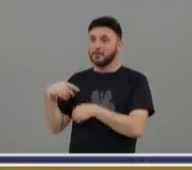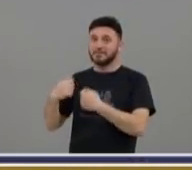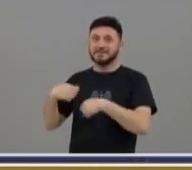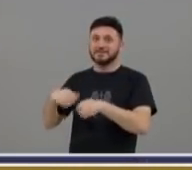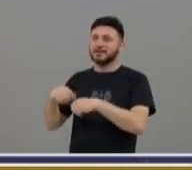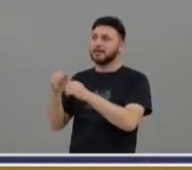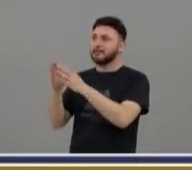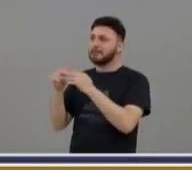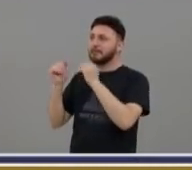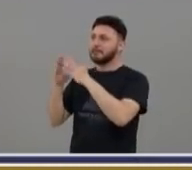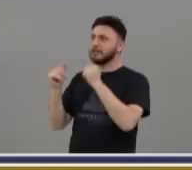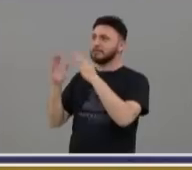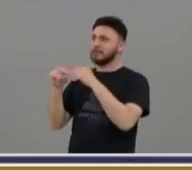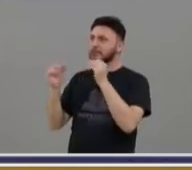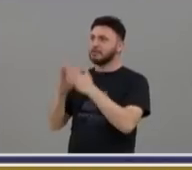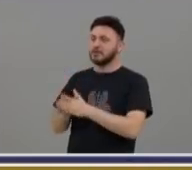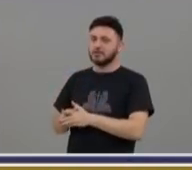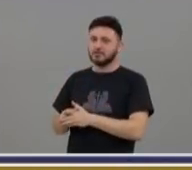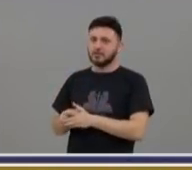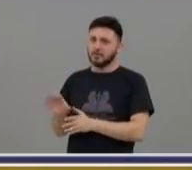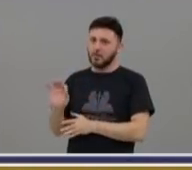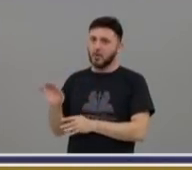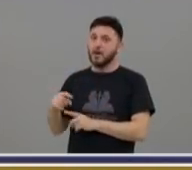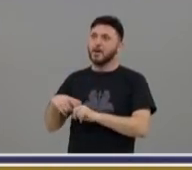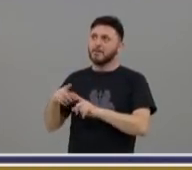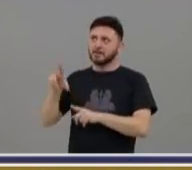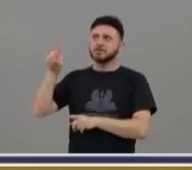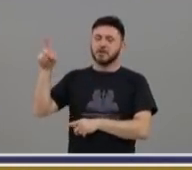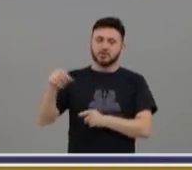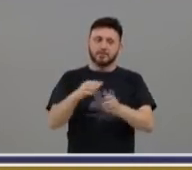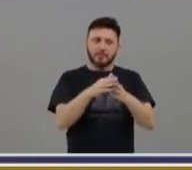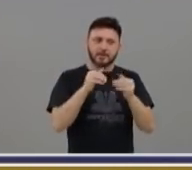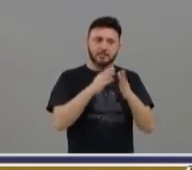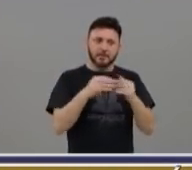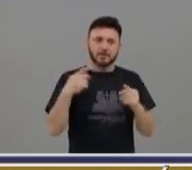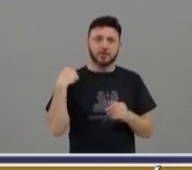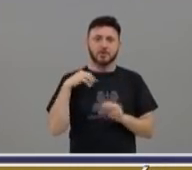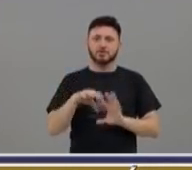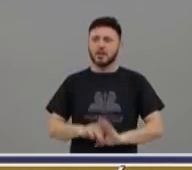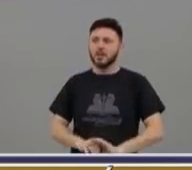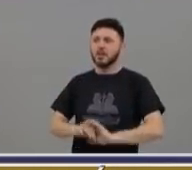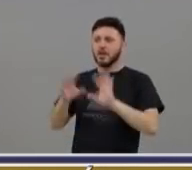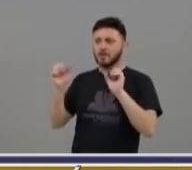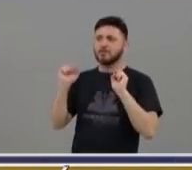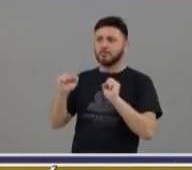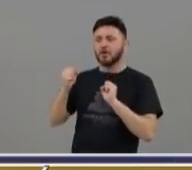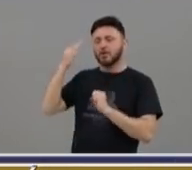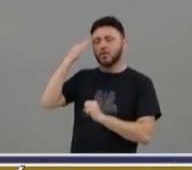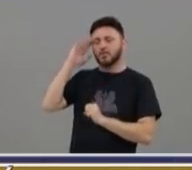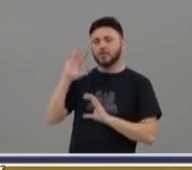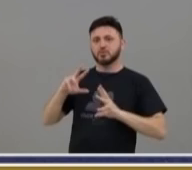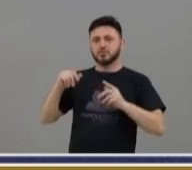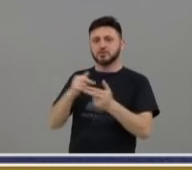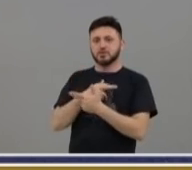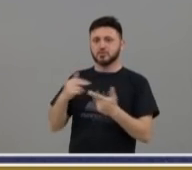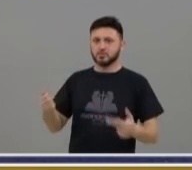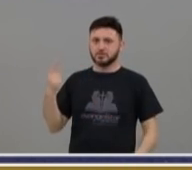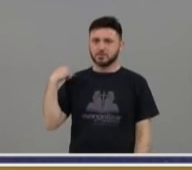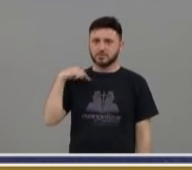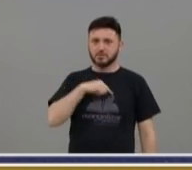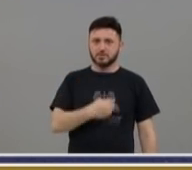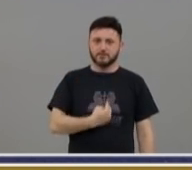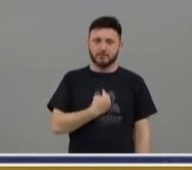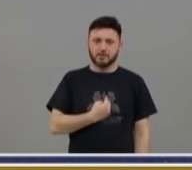é assim. Ele insiste, mas Ele nos deixa livre para poder compreender aquilo que só Ele pode